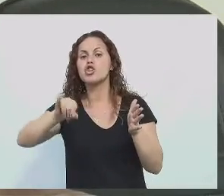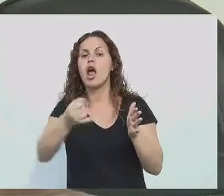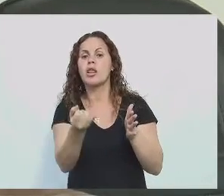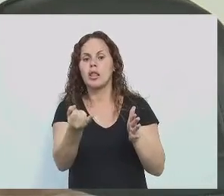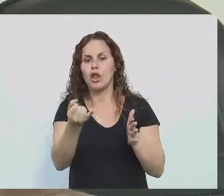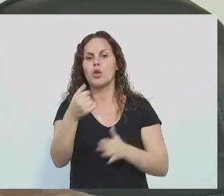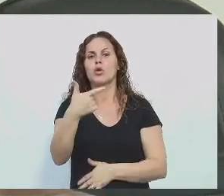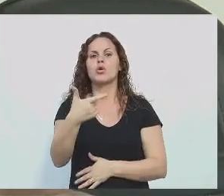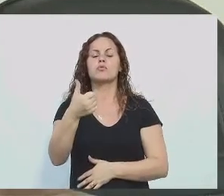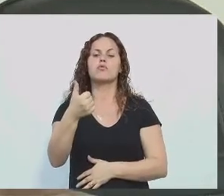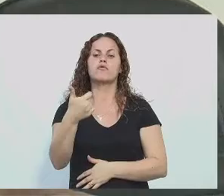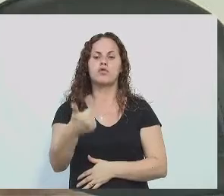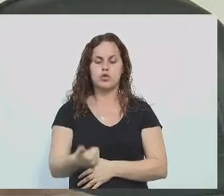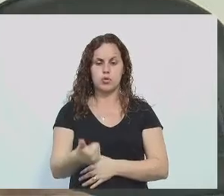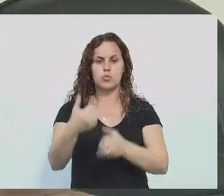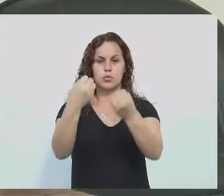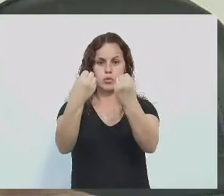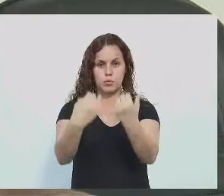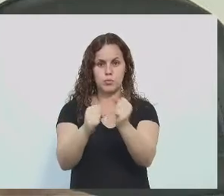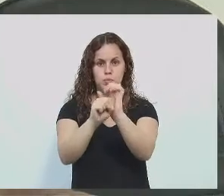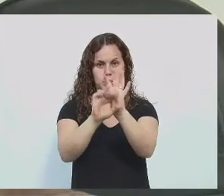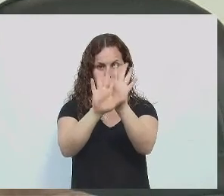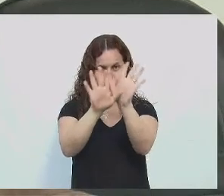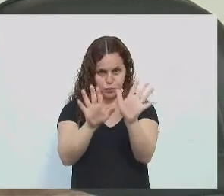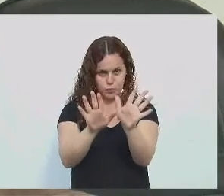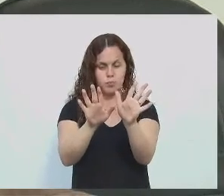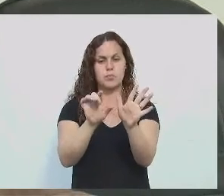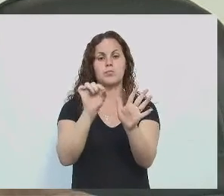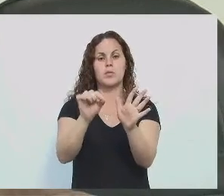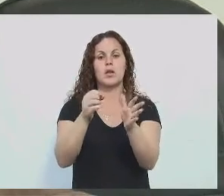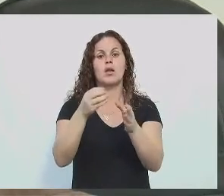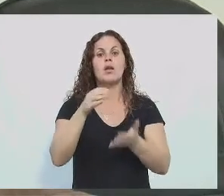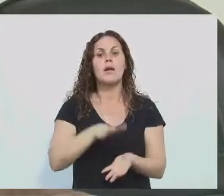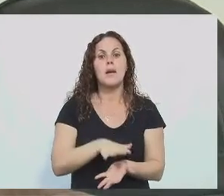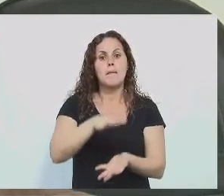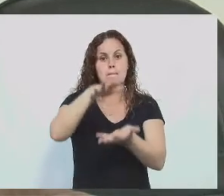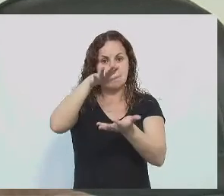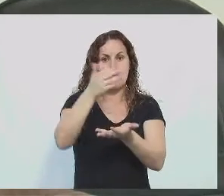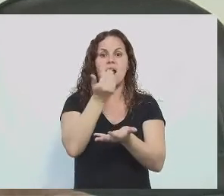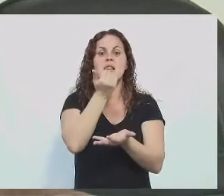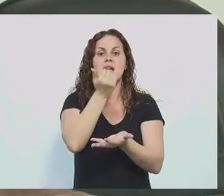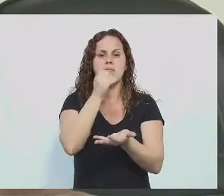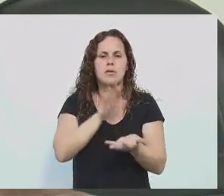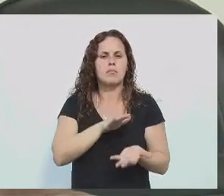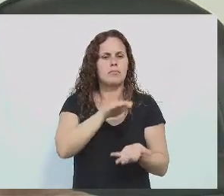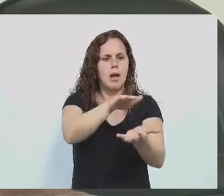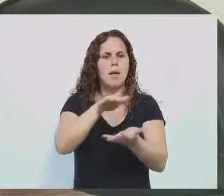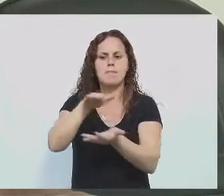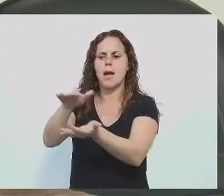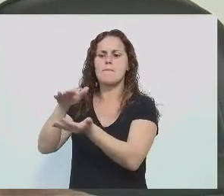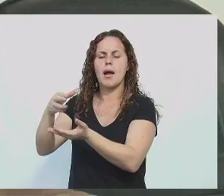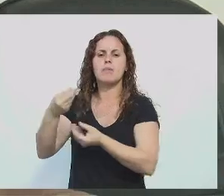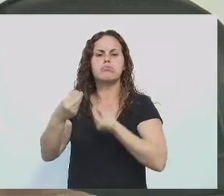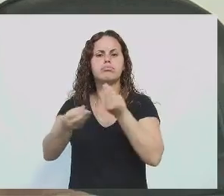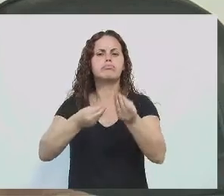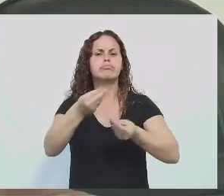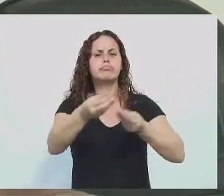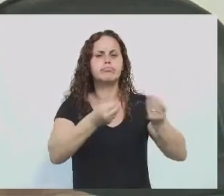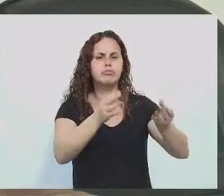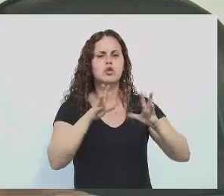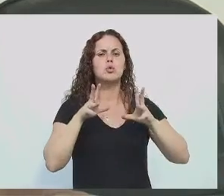Por fim, esclarecemos que após a entrega das cestas básicas aos filiados, todas as providências